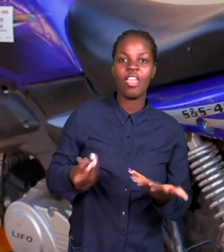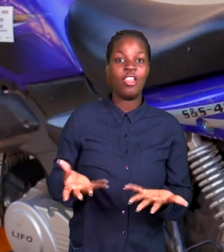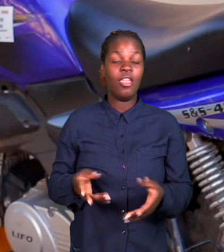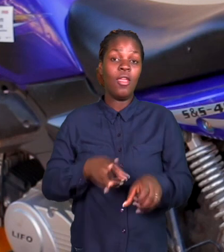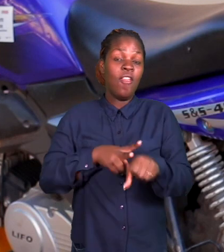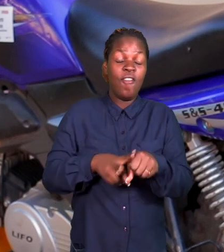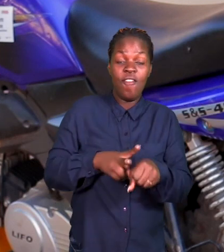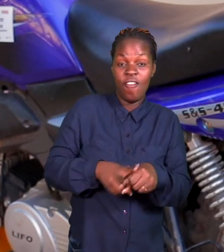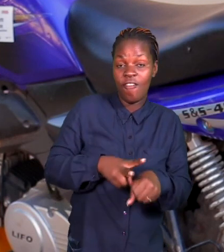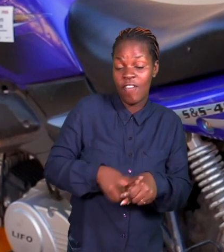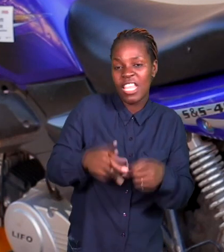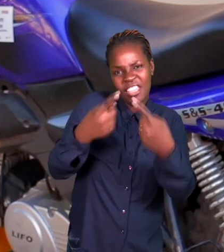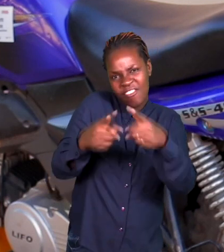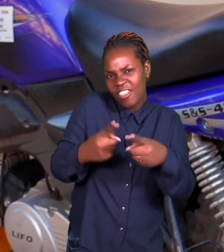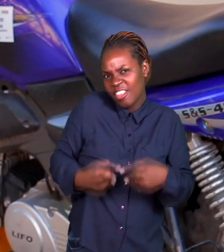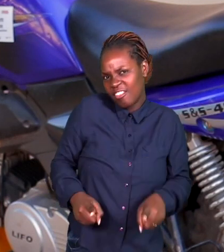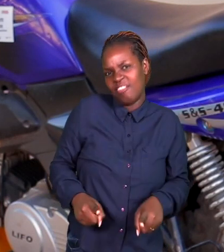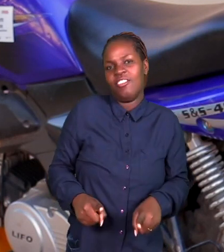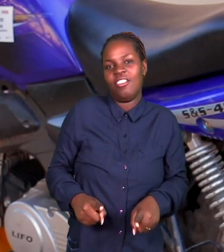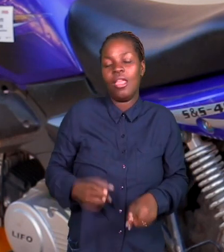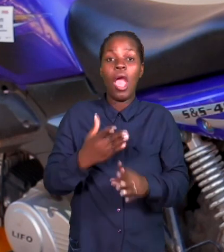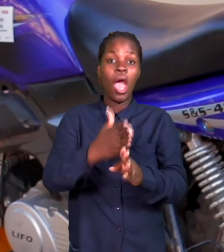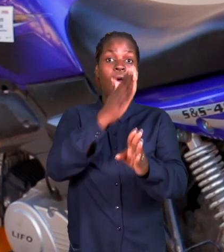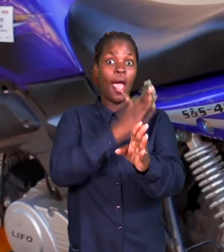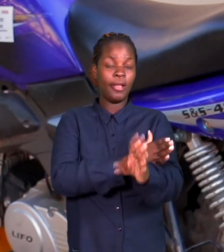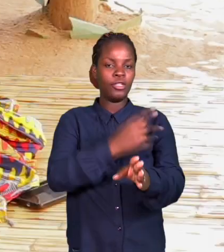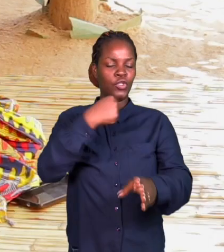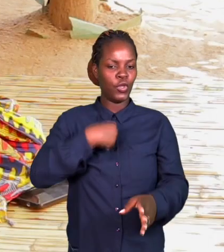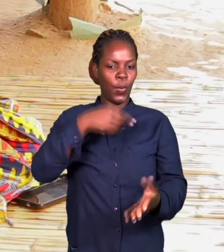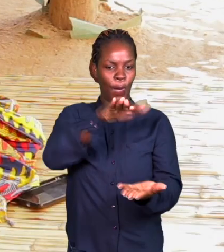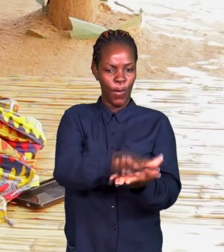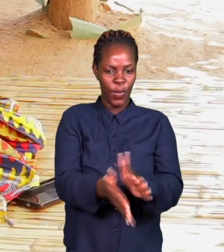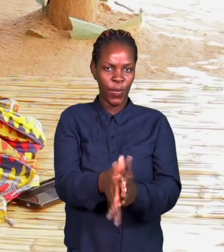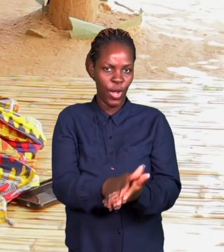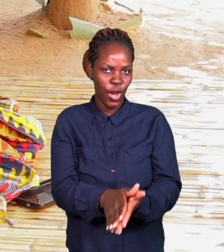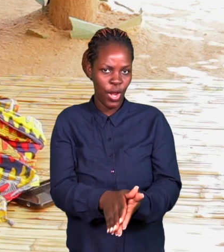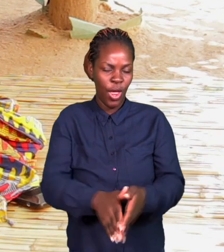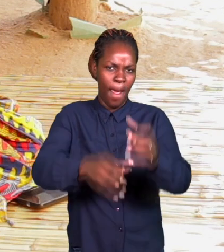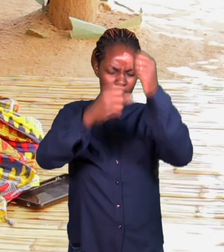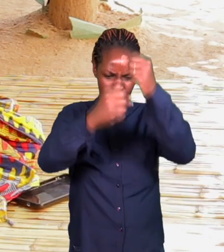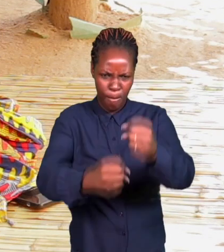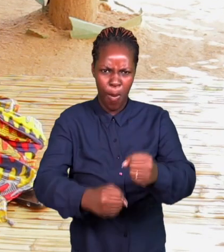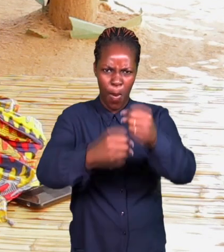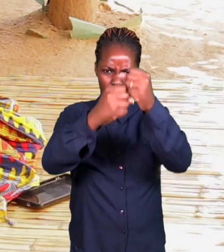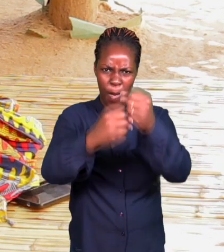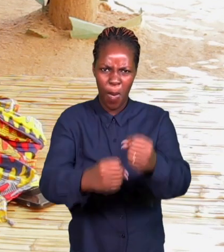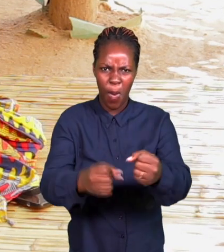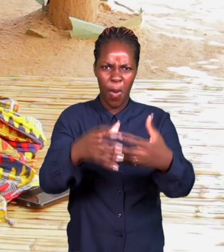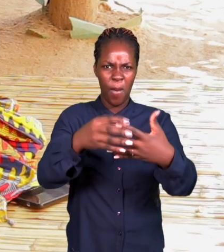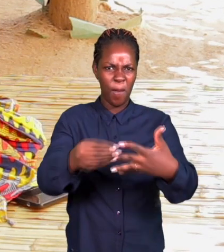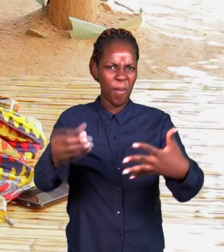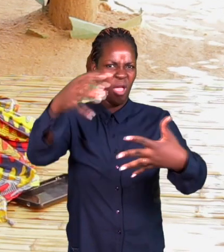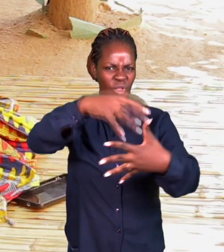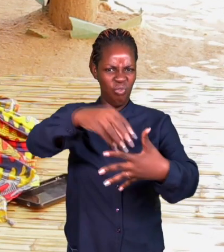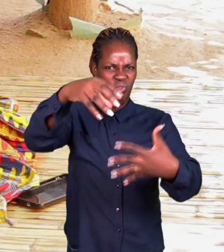pôr um amendoim, pôr umas folhas de abóbora, por aí fora. Eu fazia antigamente, eu preparava matapa,